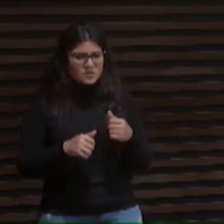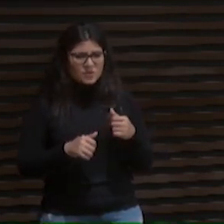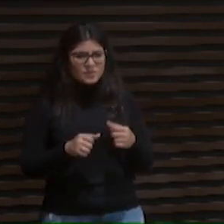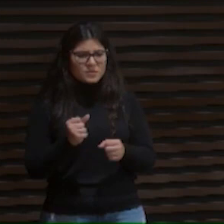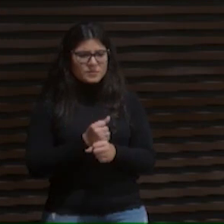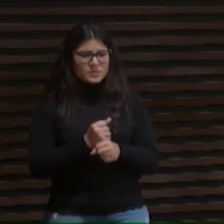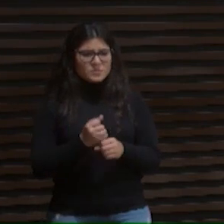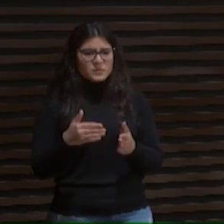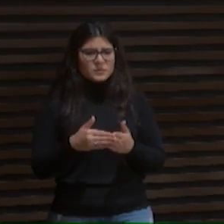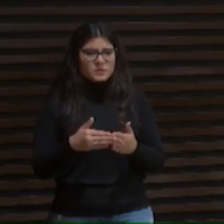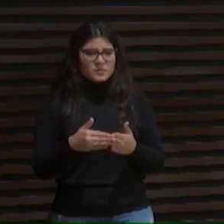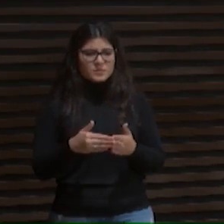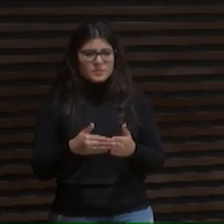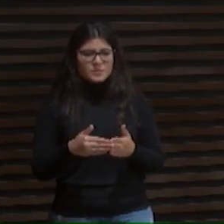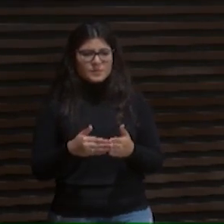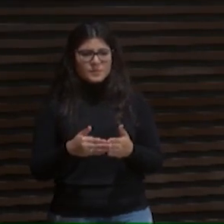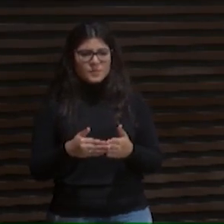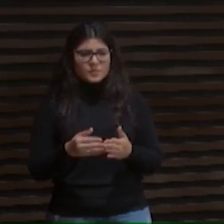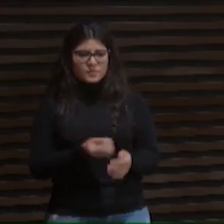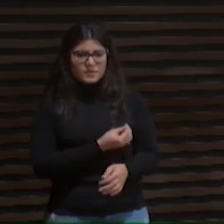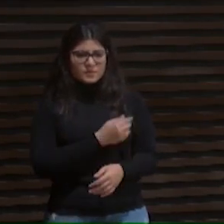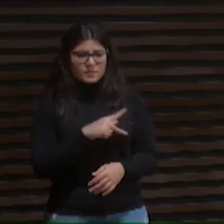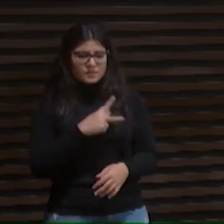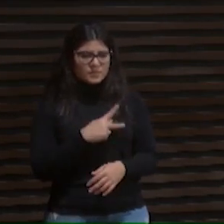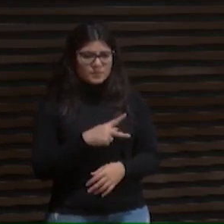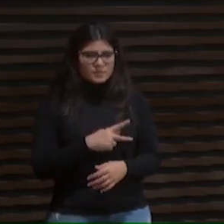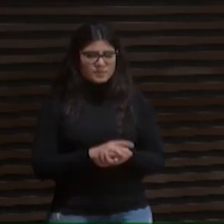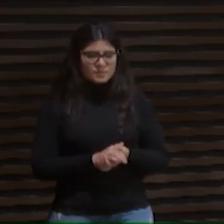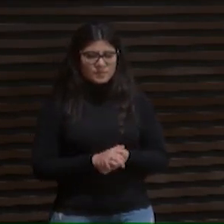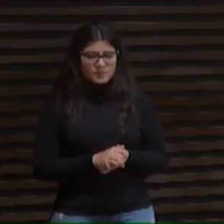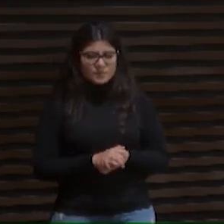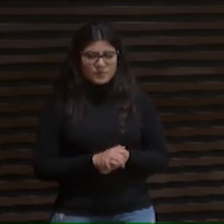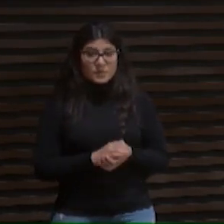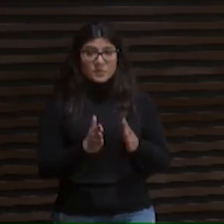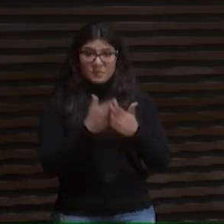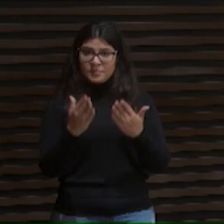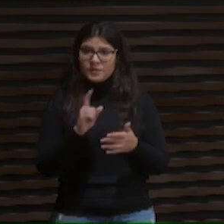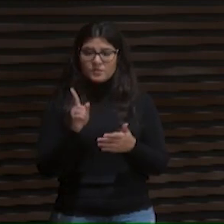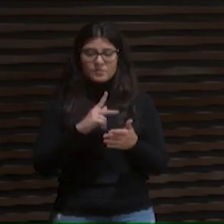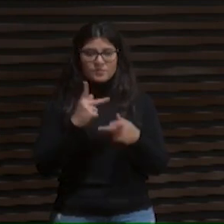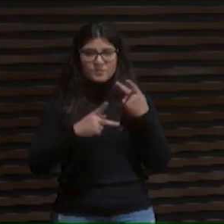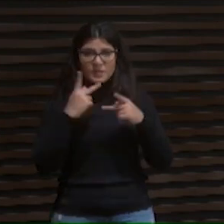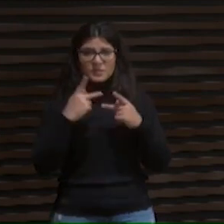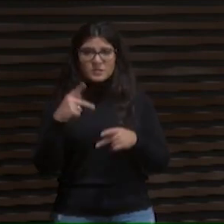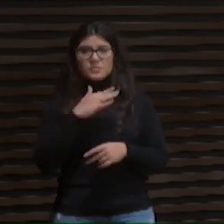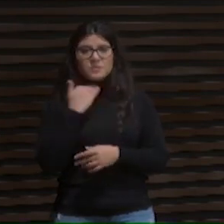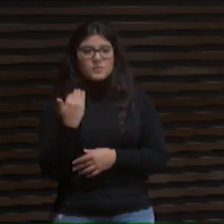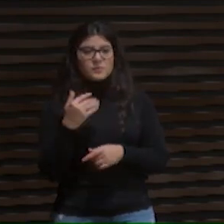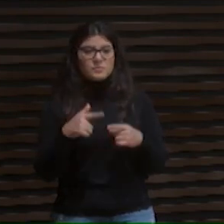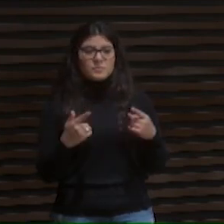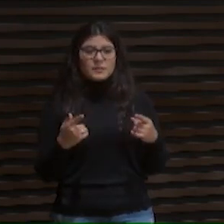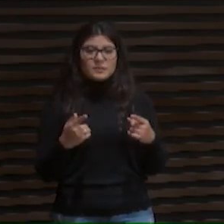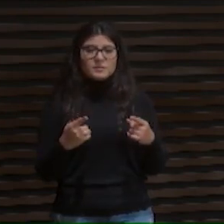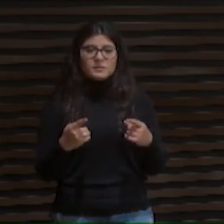Paulo. Nada afáveis, por sinal. A Bíblia não registra a sua morte, mas é muito provável